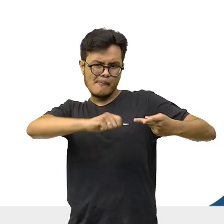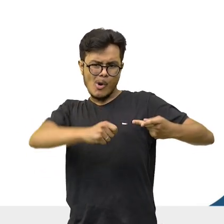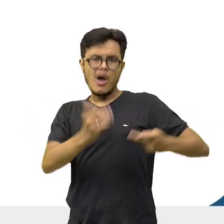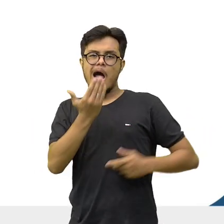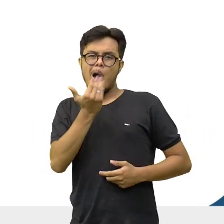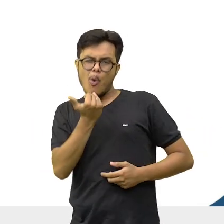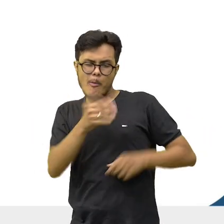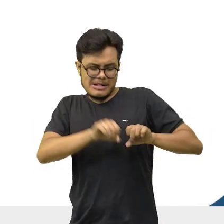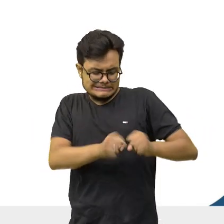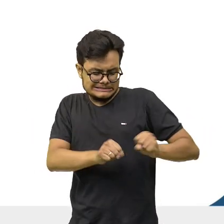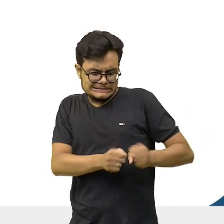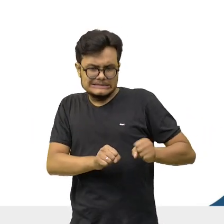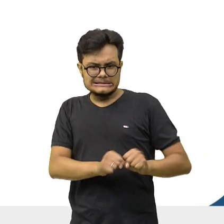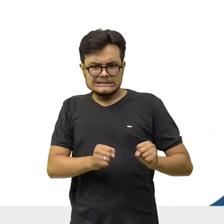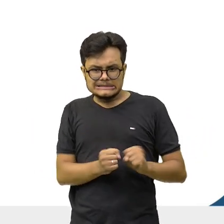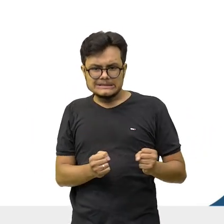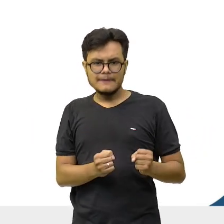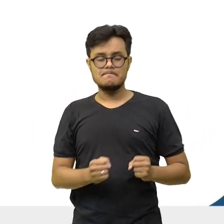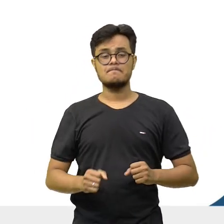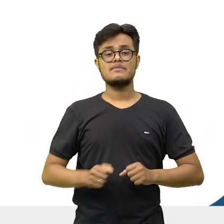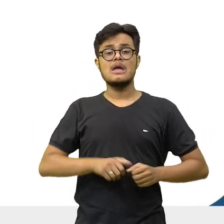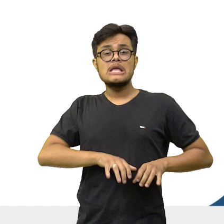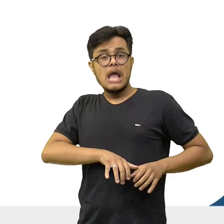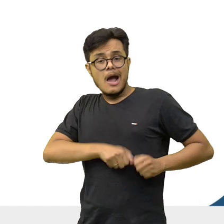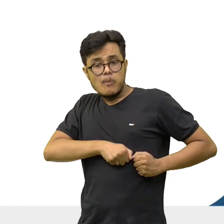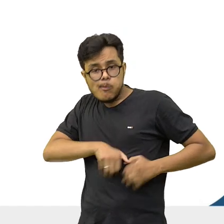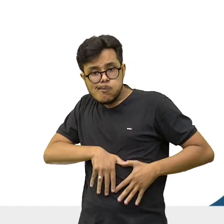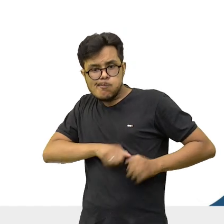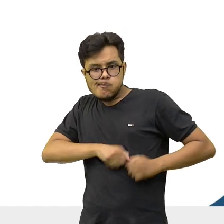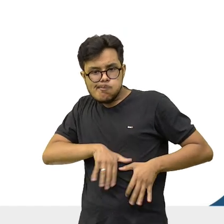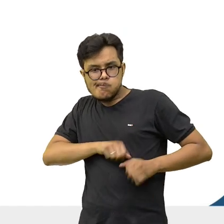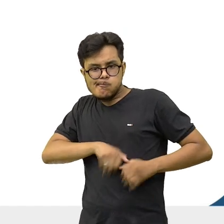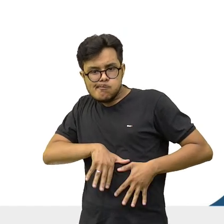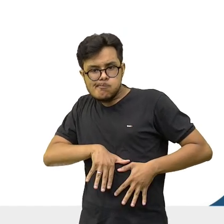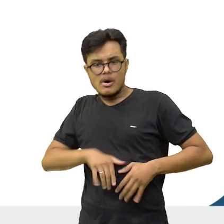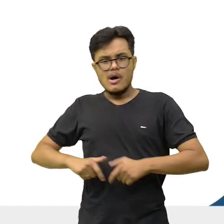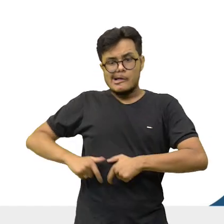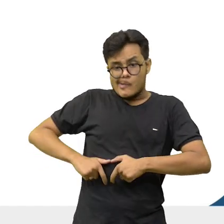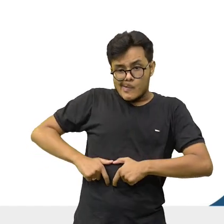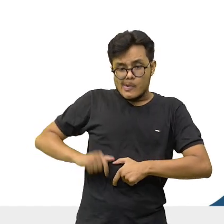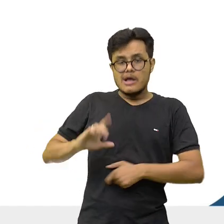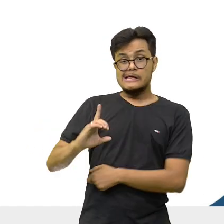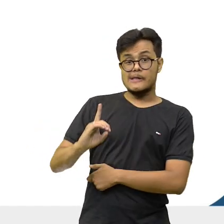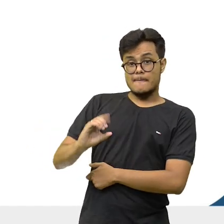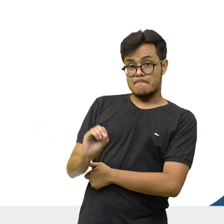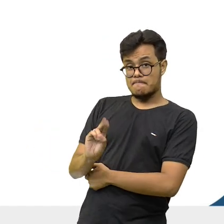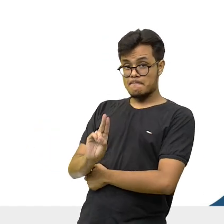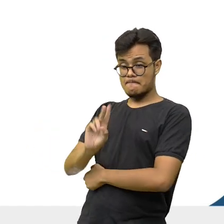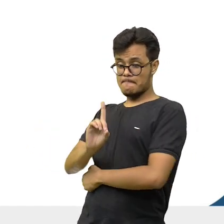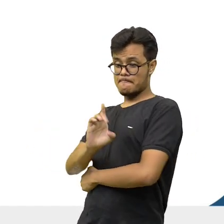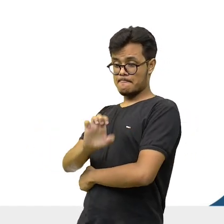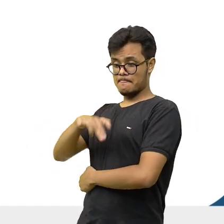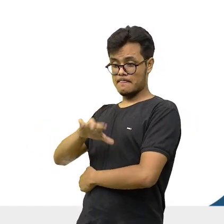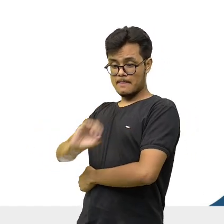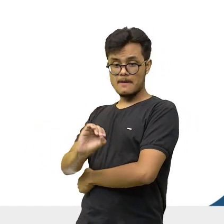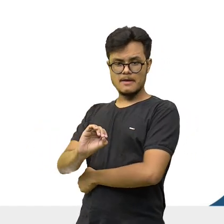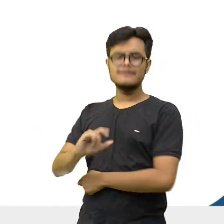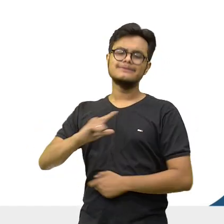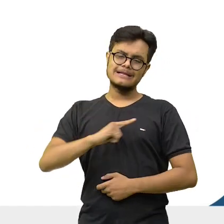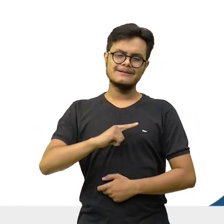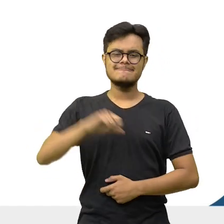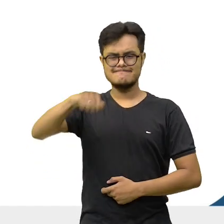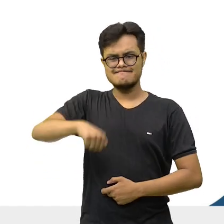que vão ser secretados bem aqui, na área do duodeno. Então, ali você tem lipase pancreática, você tem, olha